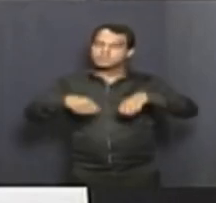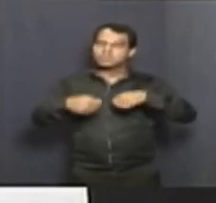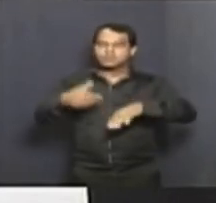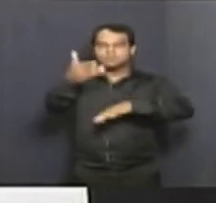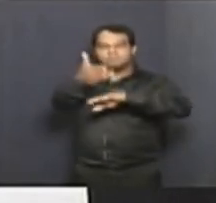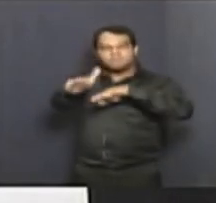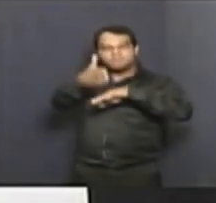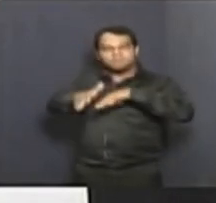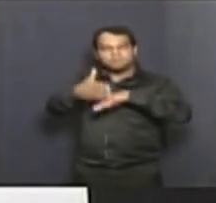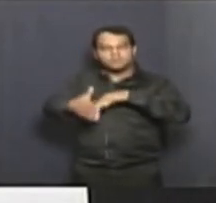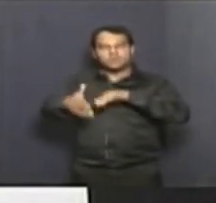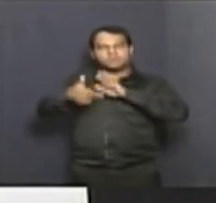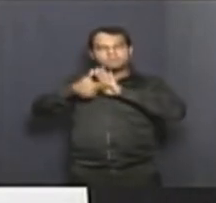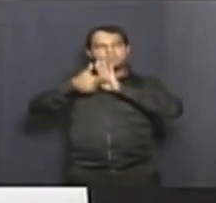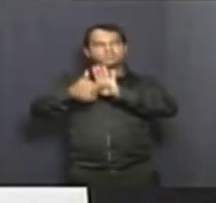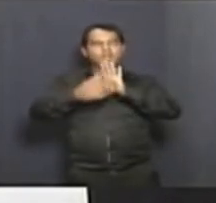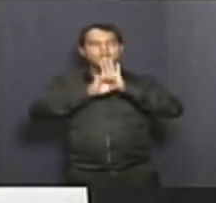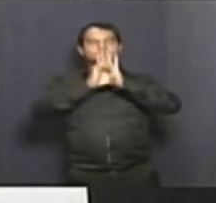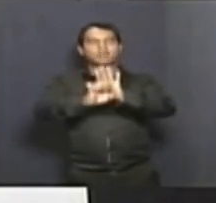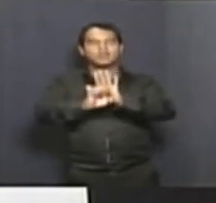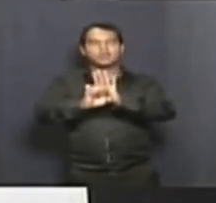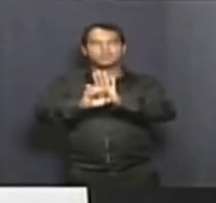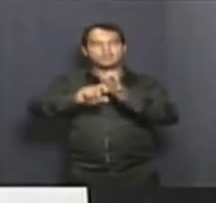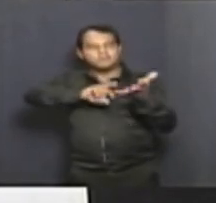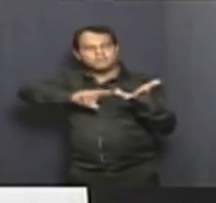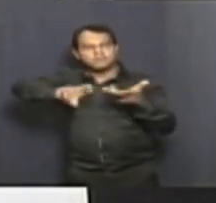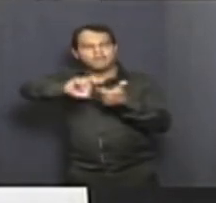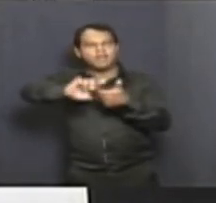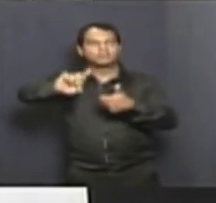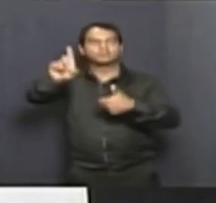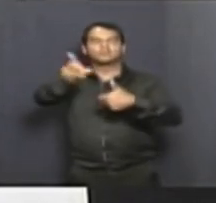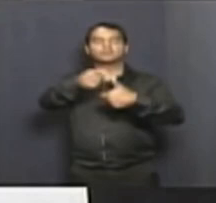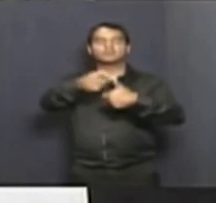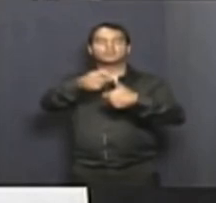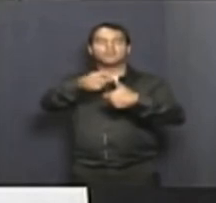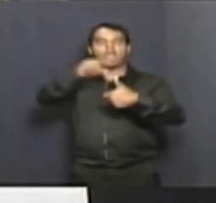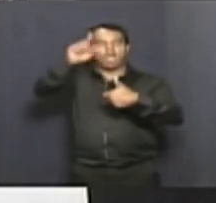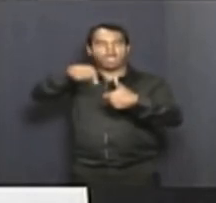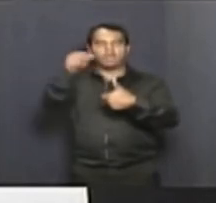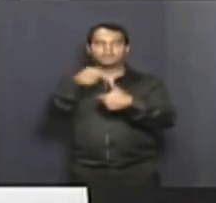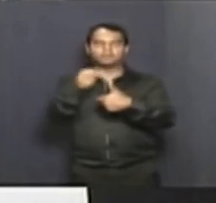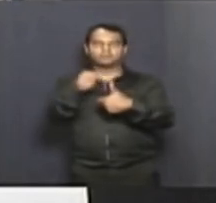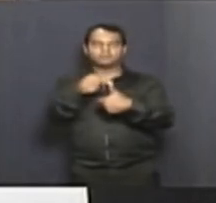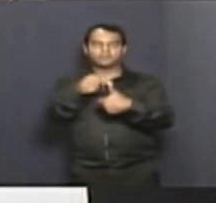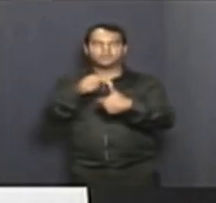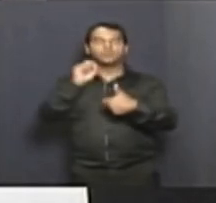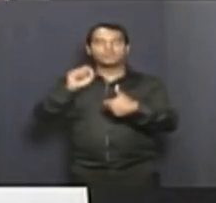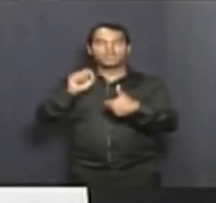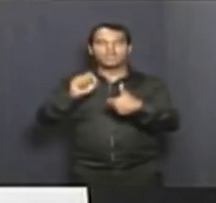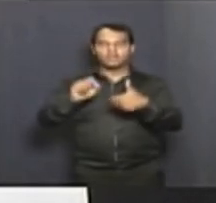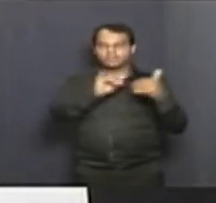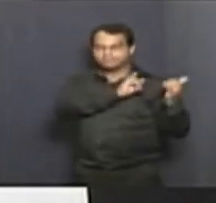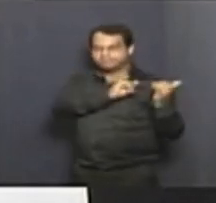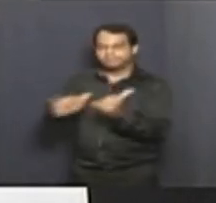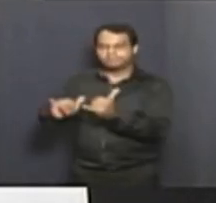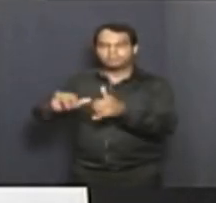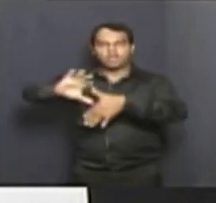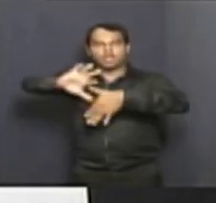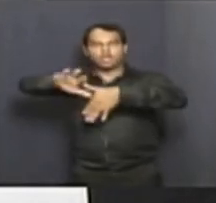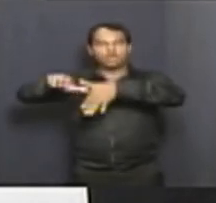diversos mecanismos o primeiro mecanismo é exatamente o enfrentamento da